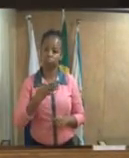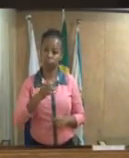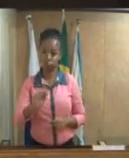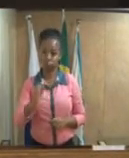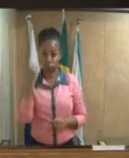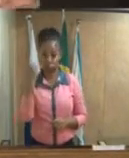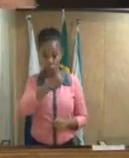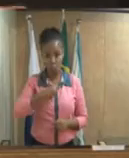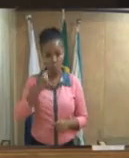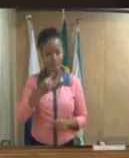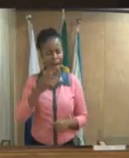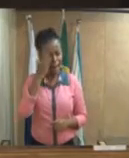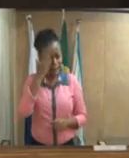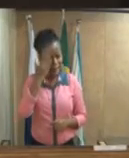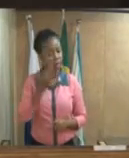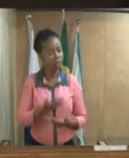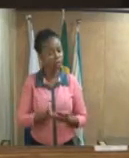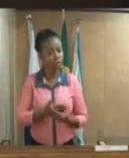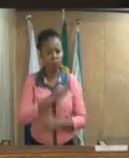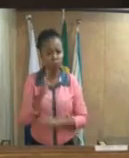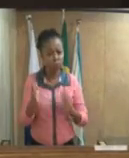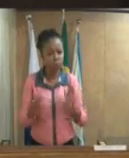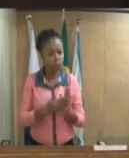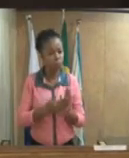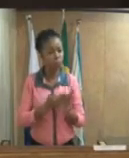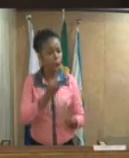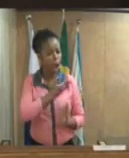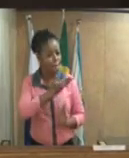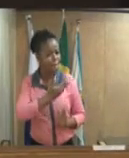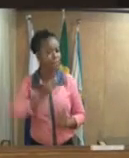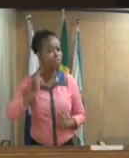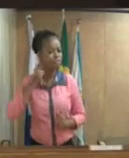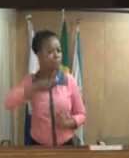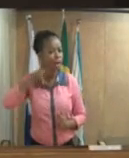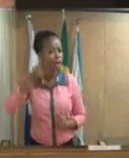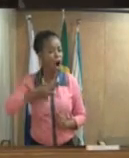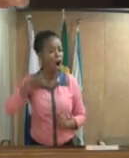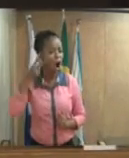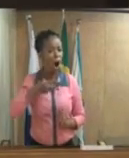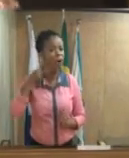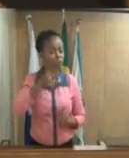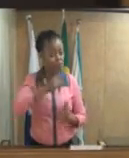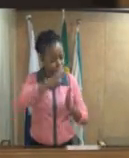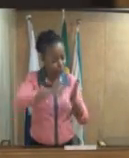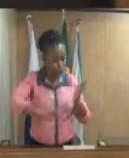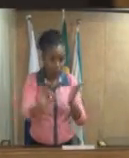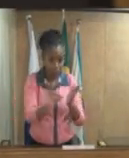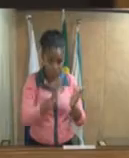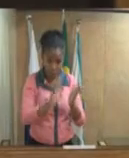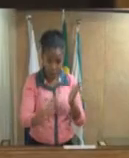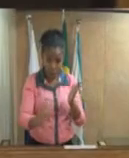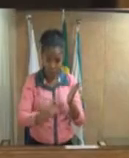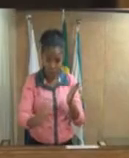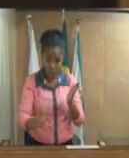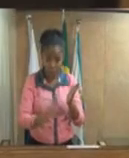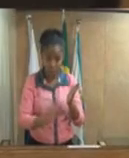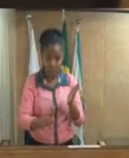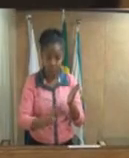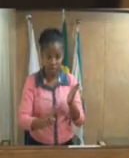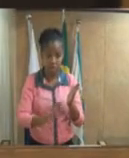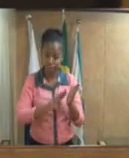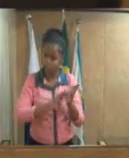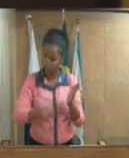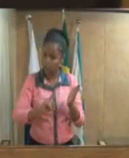colega, aqueles 20 que assinou, nenhum vai retirar, porque todos têm compromisso com o povo aqui de Duque de